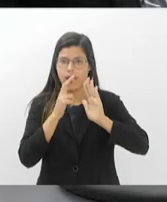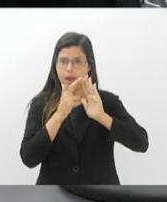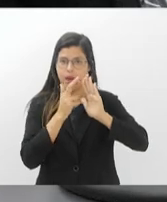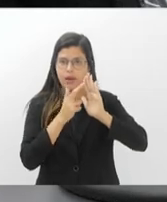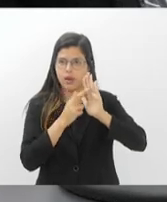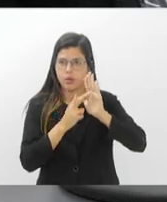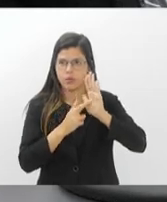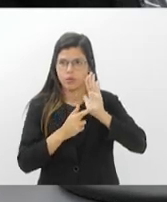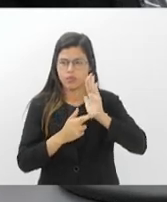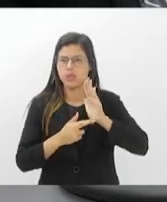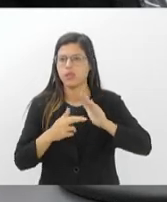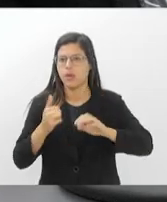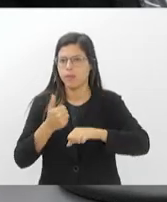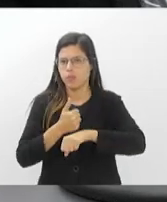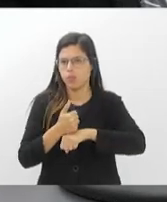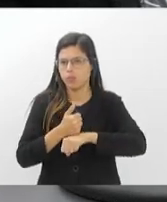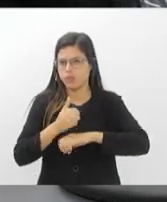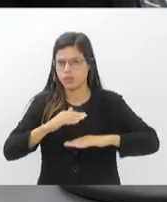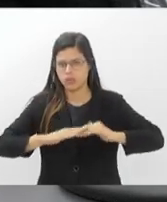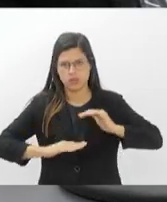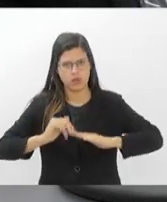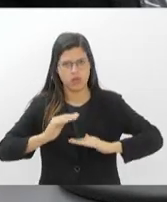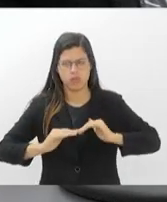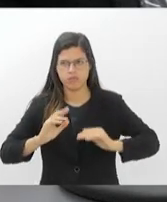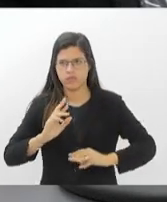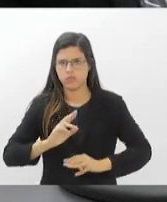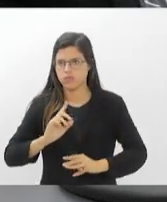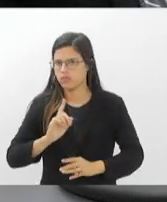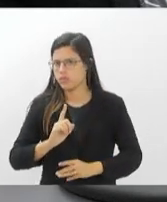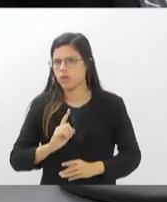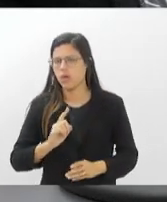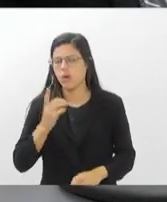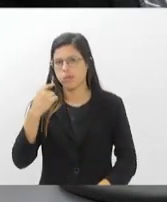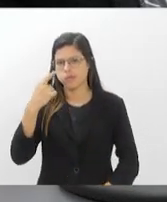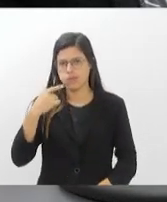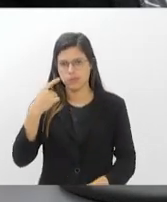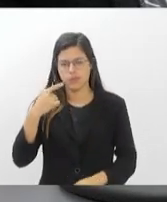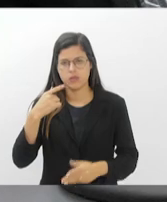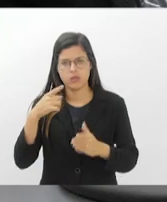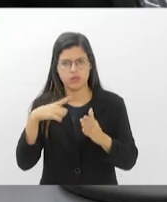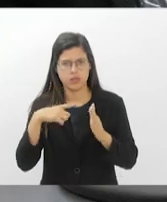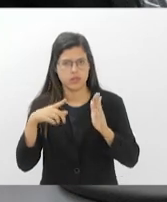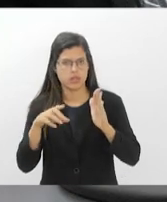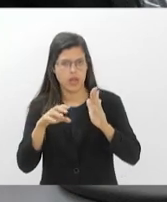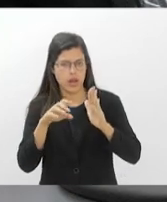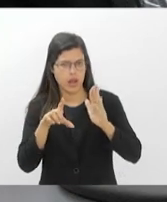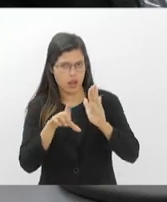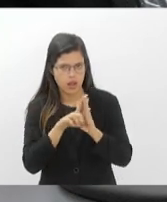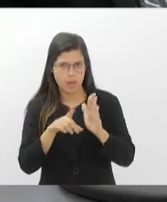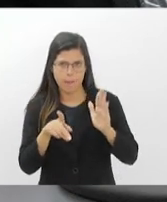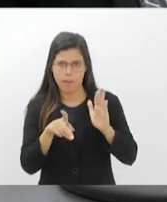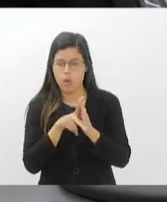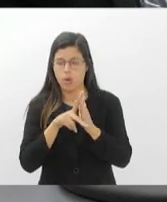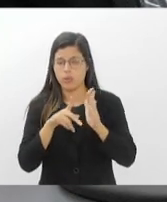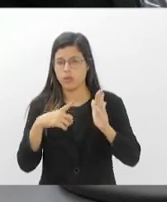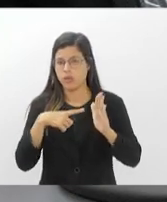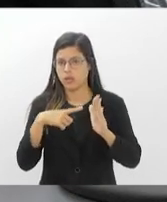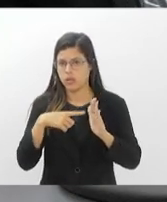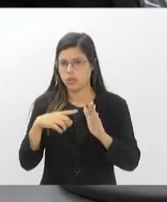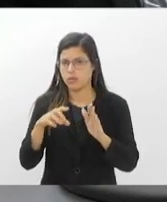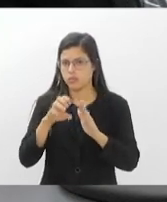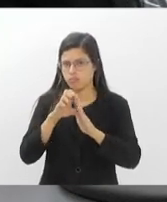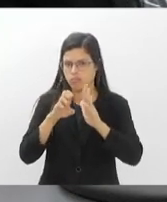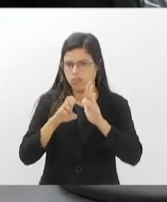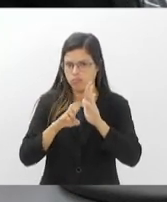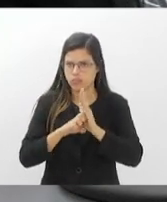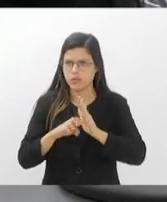profissão, muito ao contrário. A advocacia tem uma lei própria, tem um estatuto próprio, tem uma das entidades mais fortes